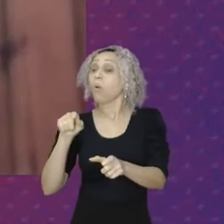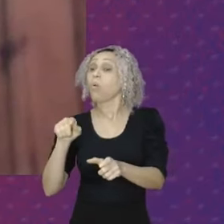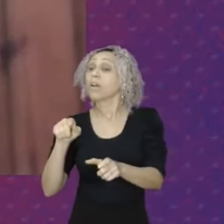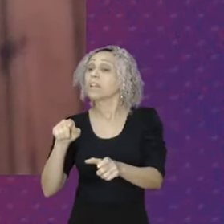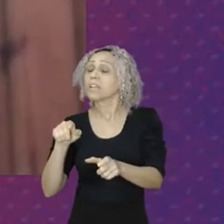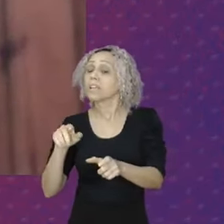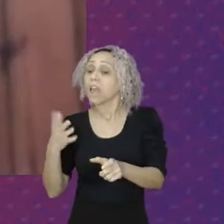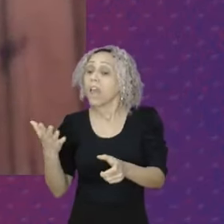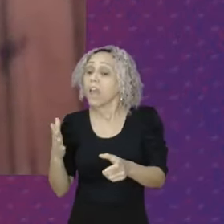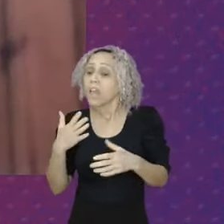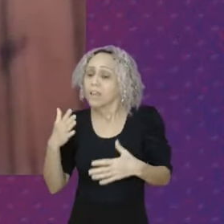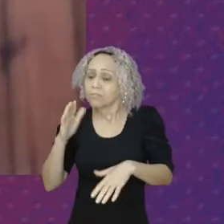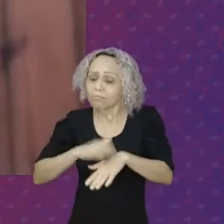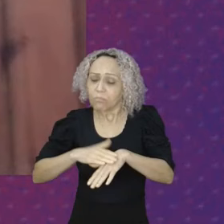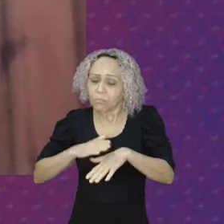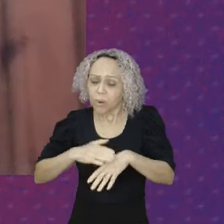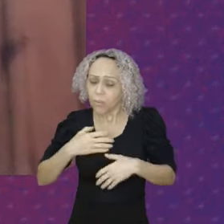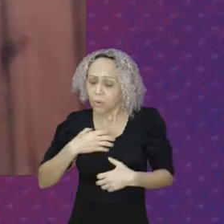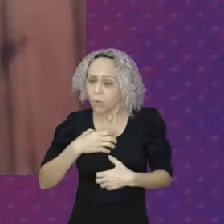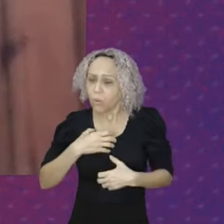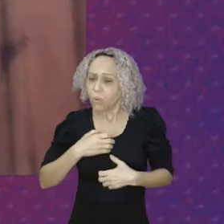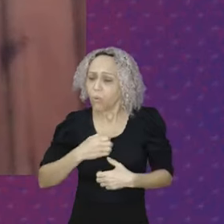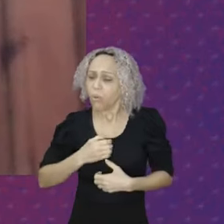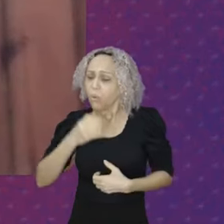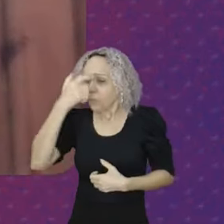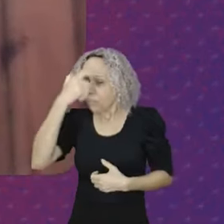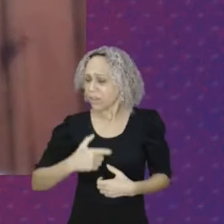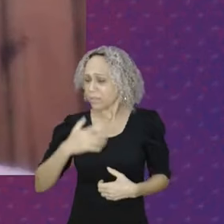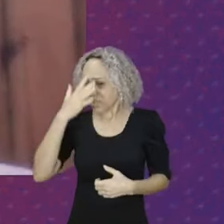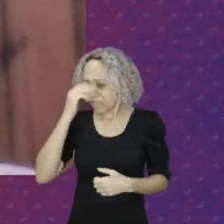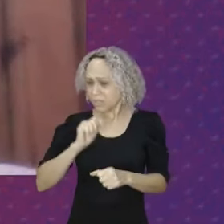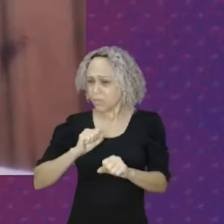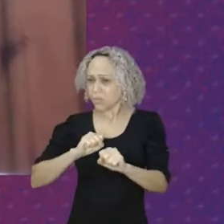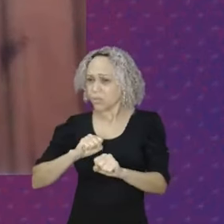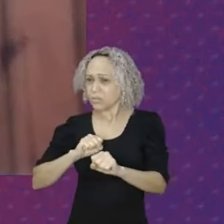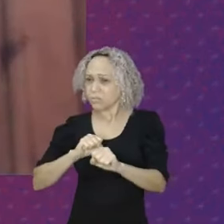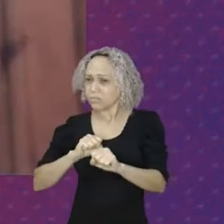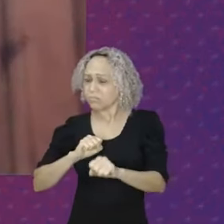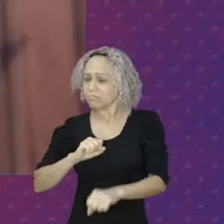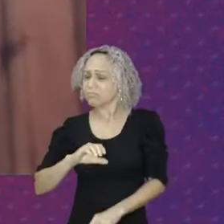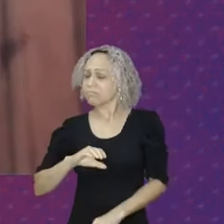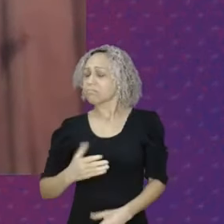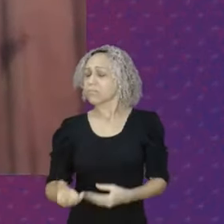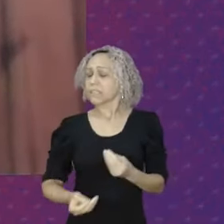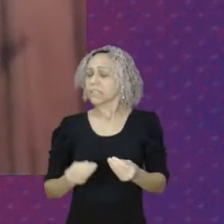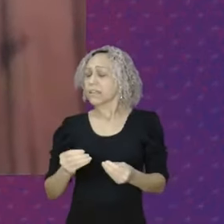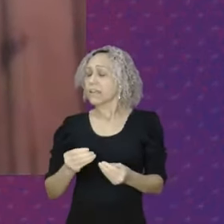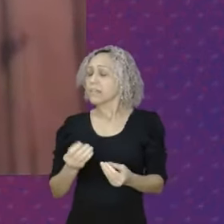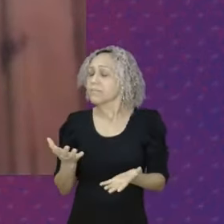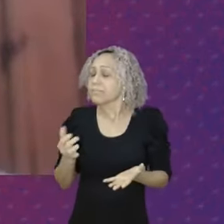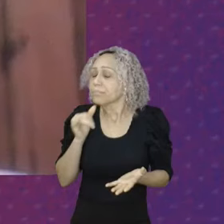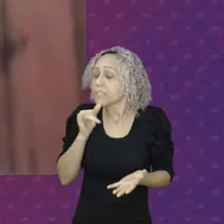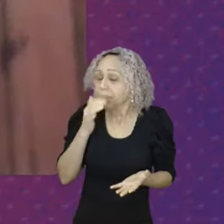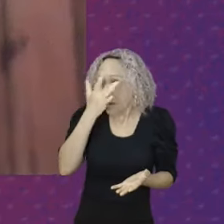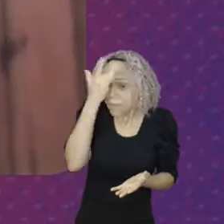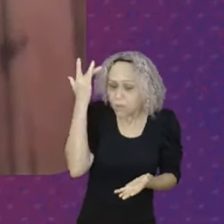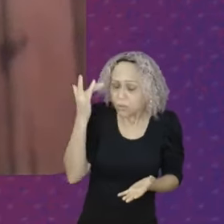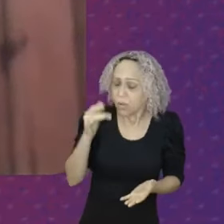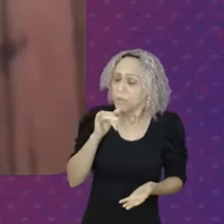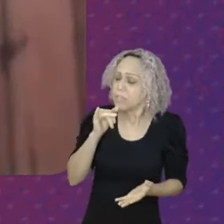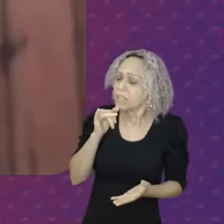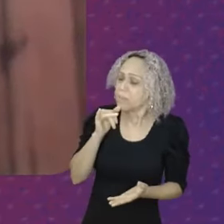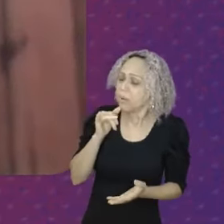também somos seres humanos também somos sujeitos de direito e a e acontece que a maior parte das pessoas nos vem como